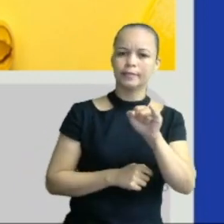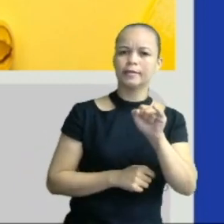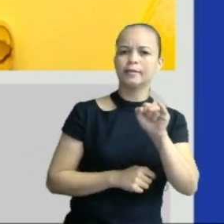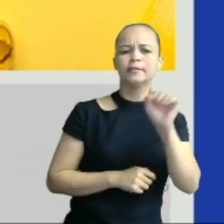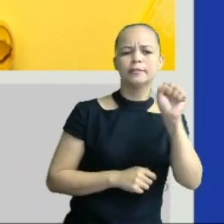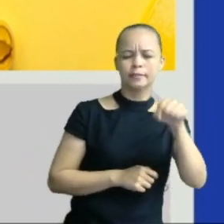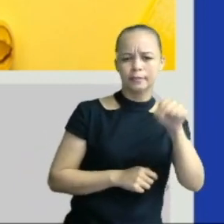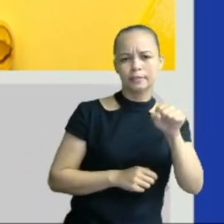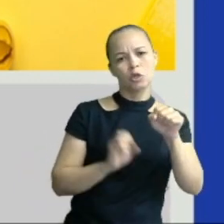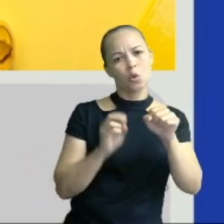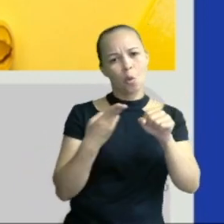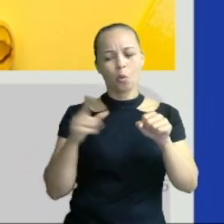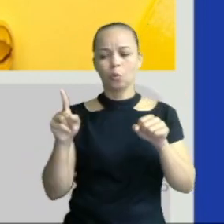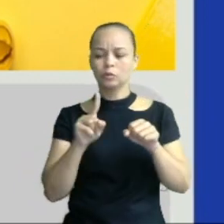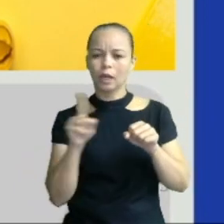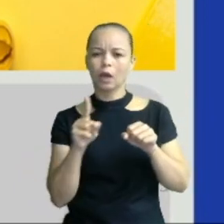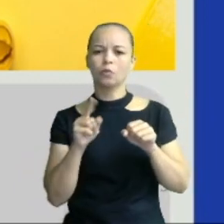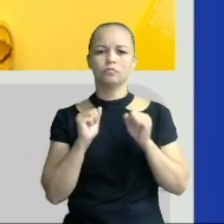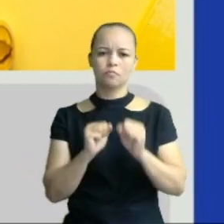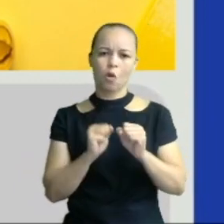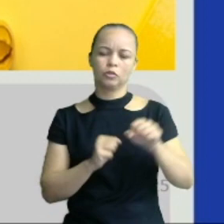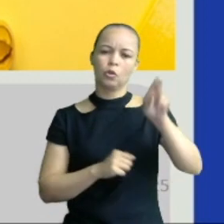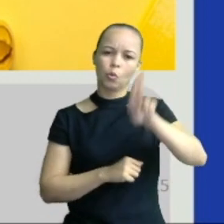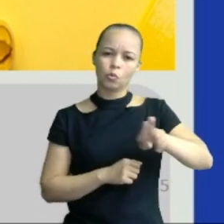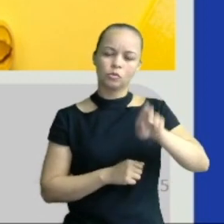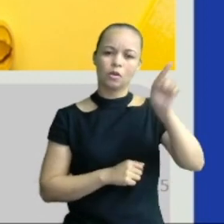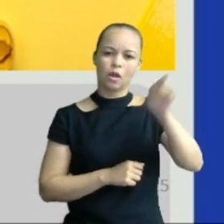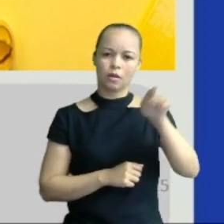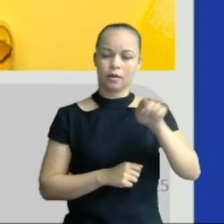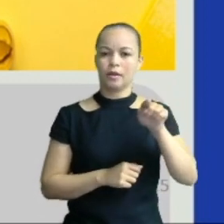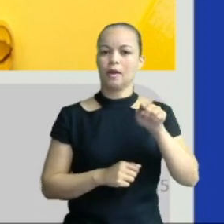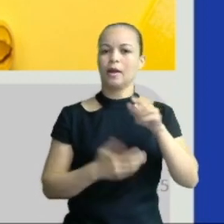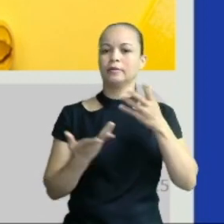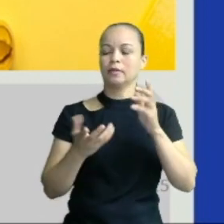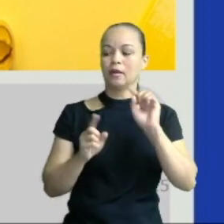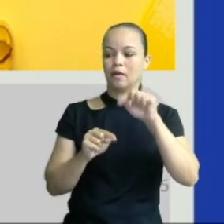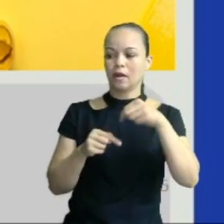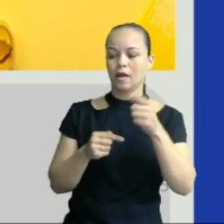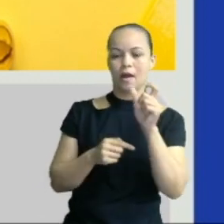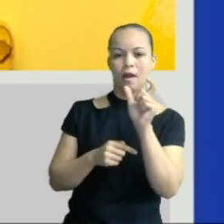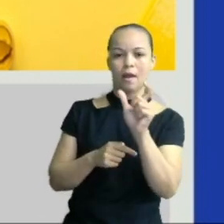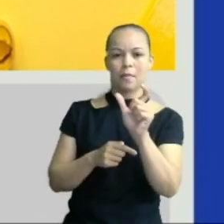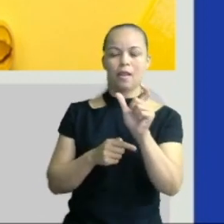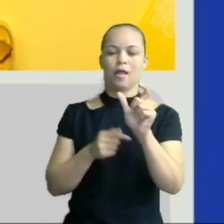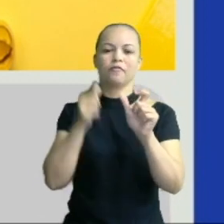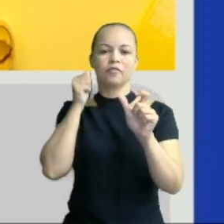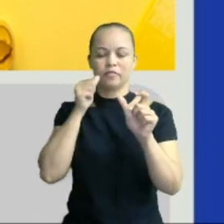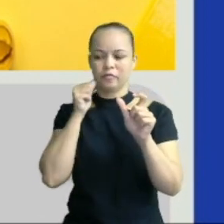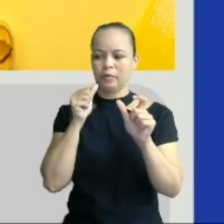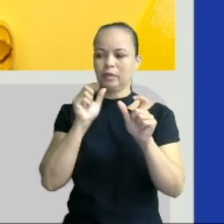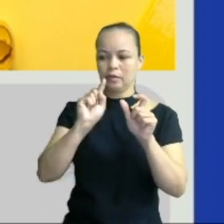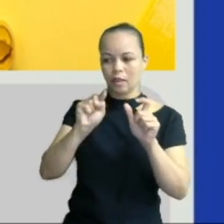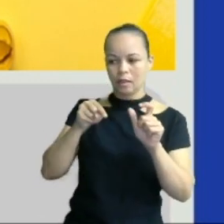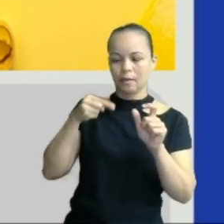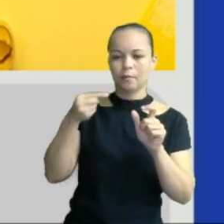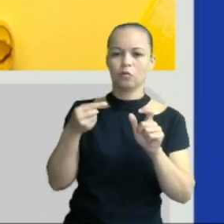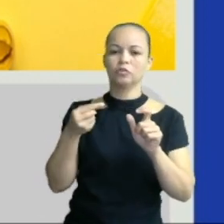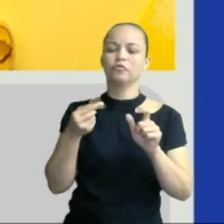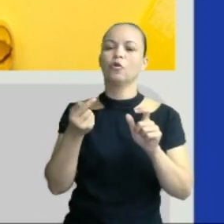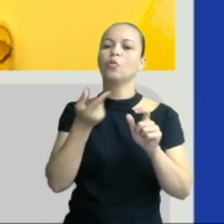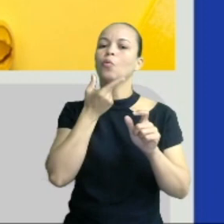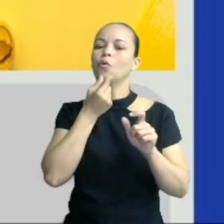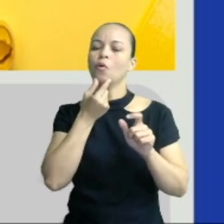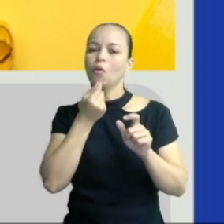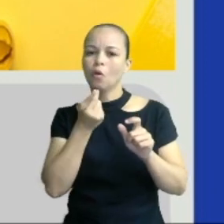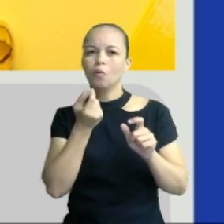a crase é substituir a palavra feminina que vem depois da possível crase por uma palavra